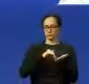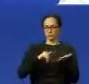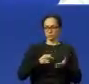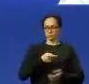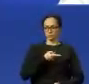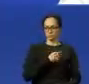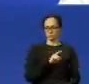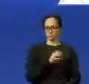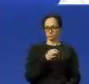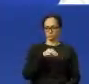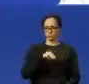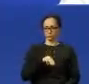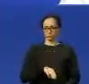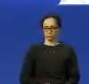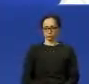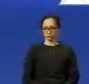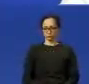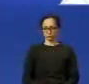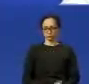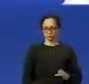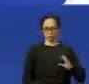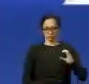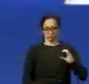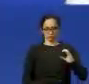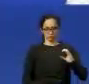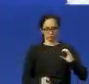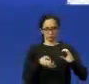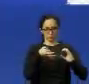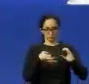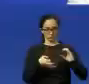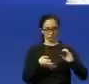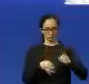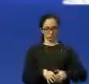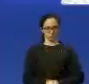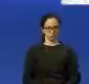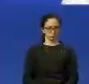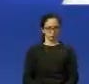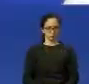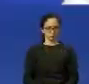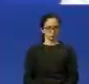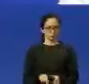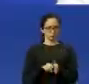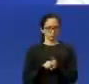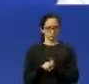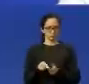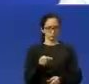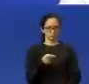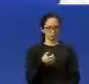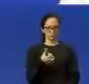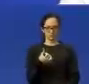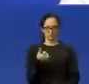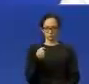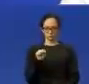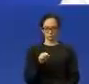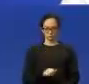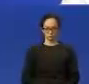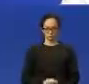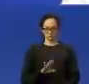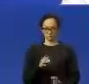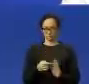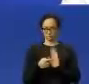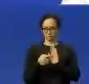1 centímetro. Nesse caso, resposta C para a questão 167. Na questão 168, ele fala